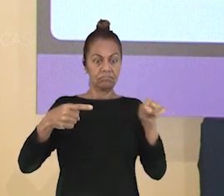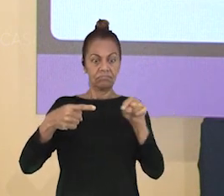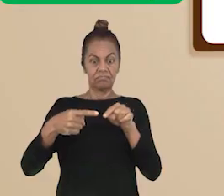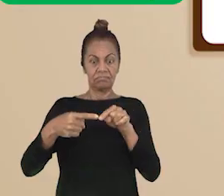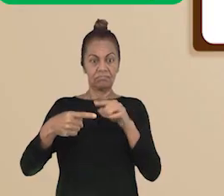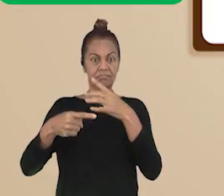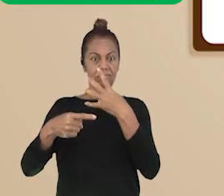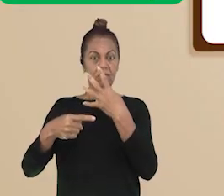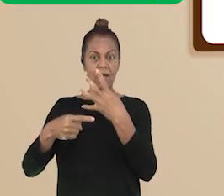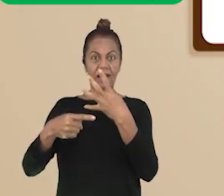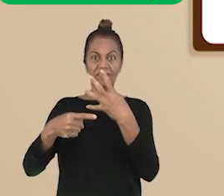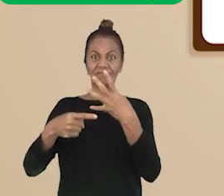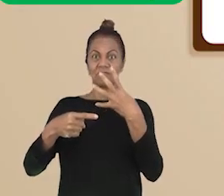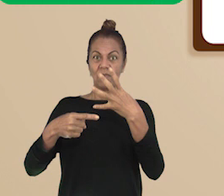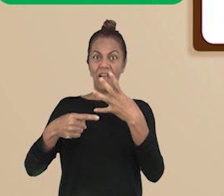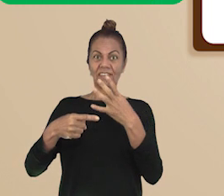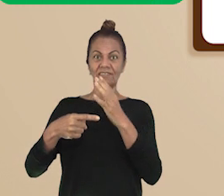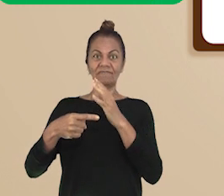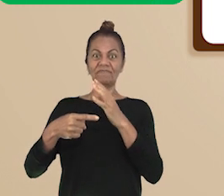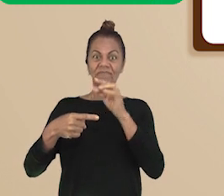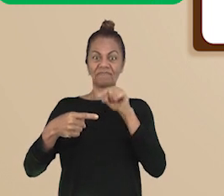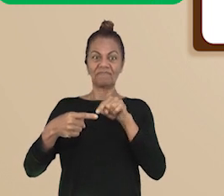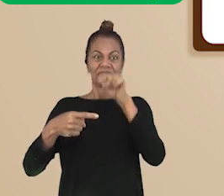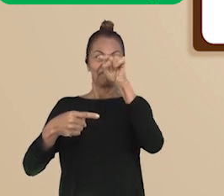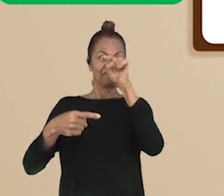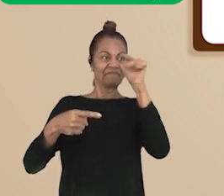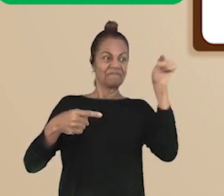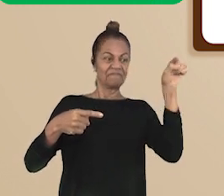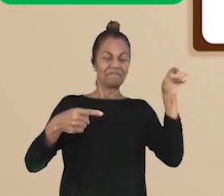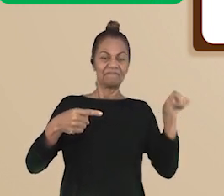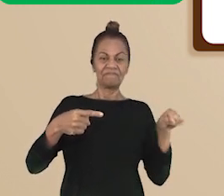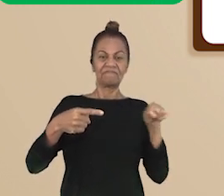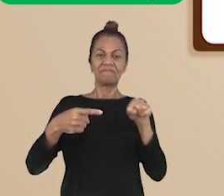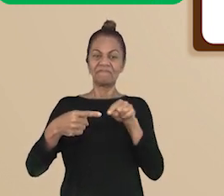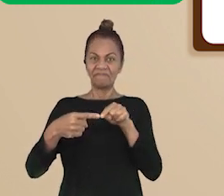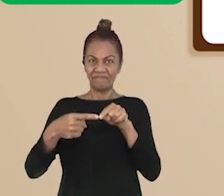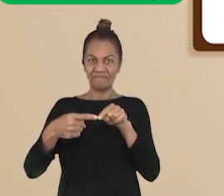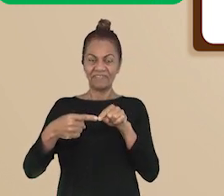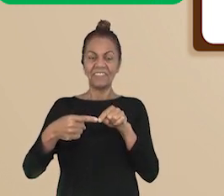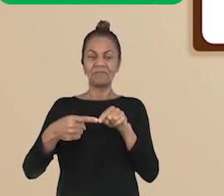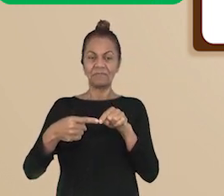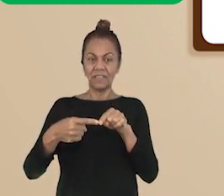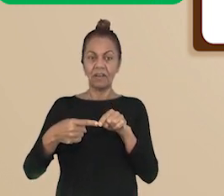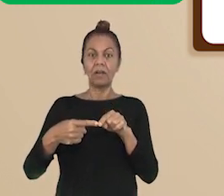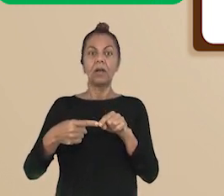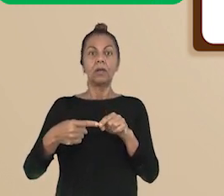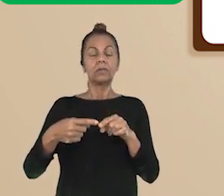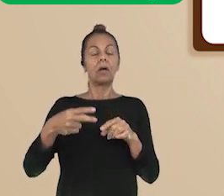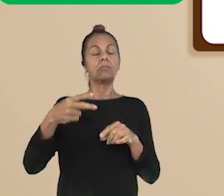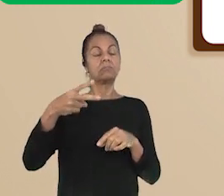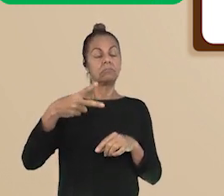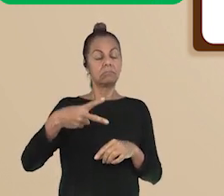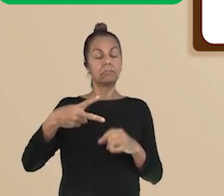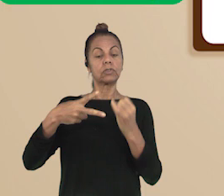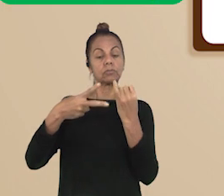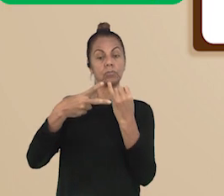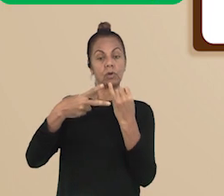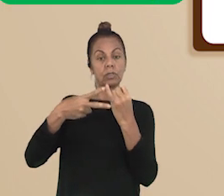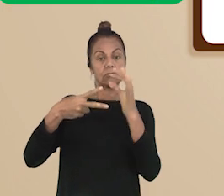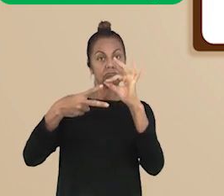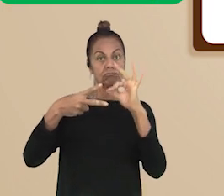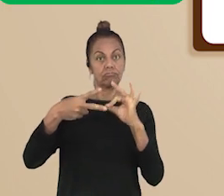os quadriláteros, eles são os polígonos que possuem 4 lados. Justamente, o